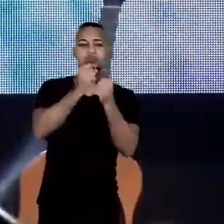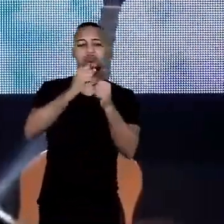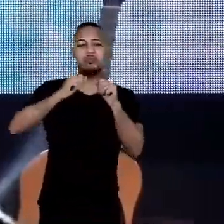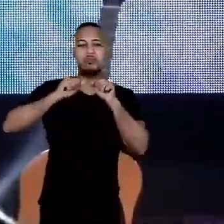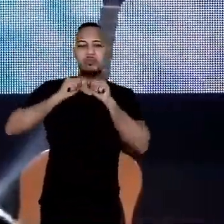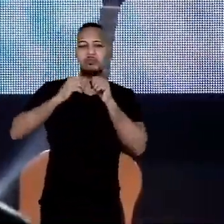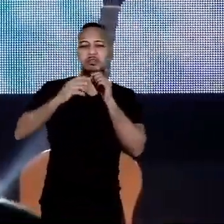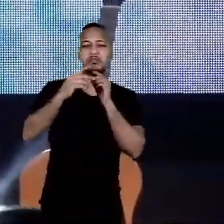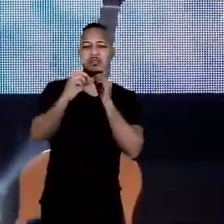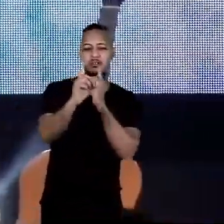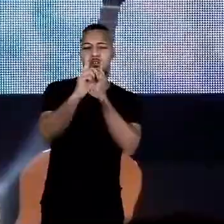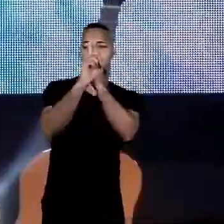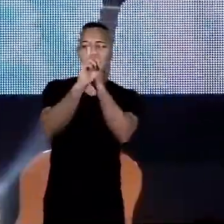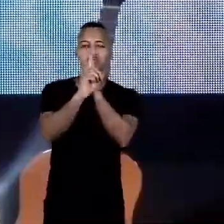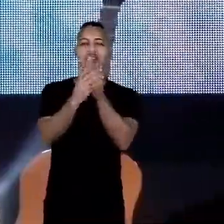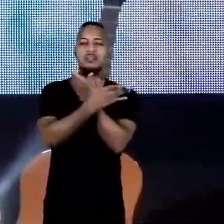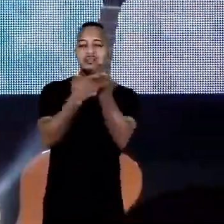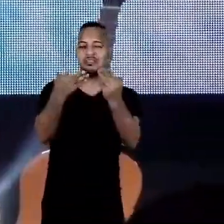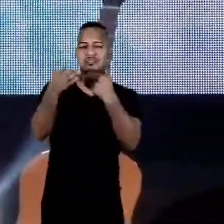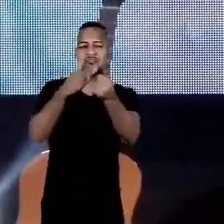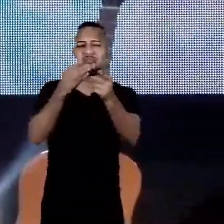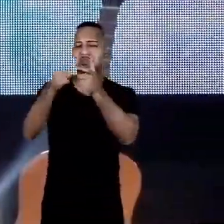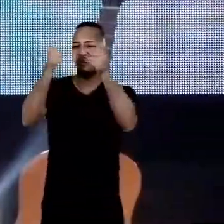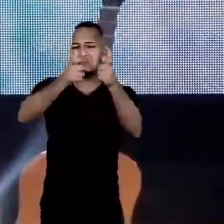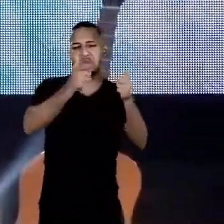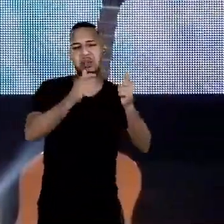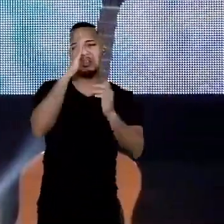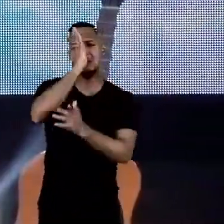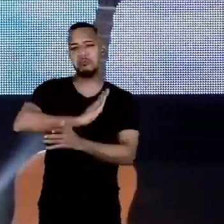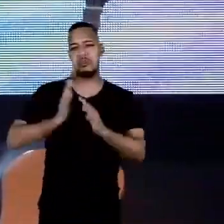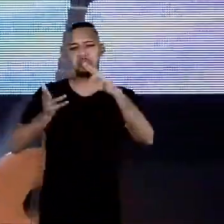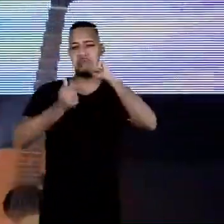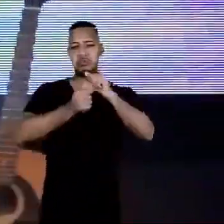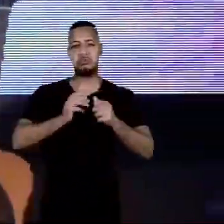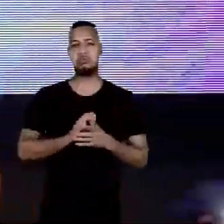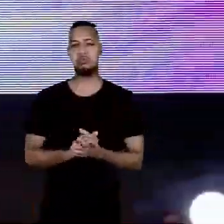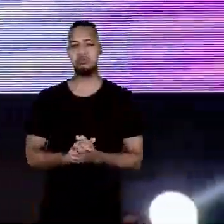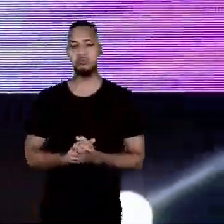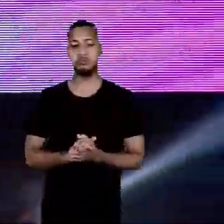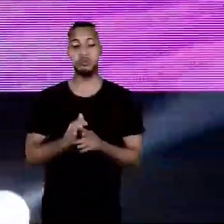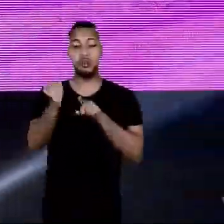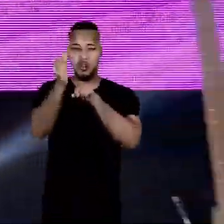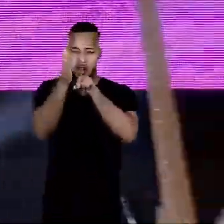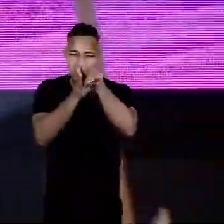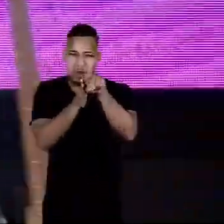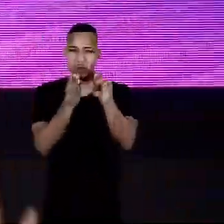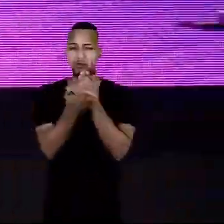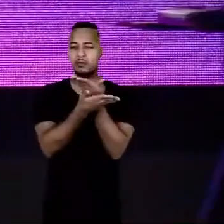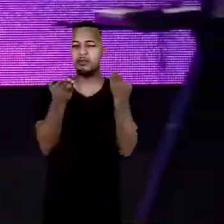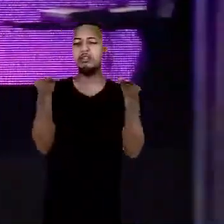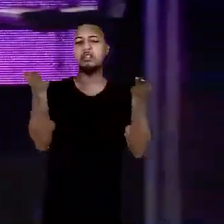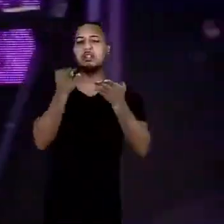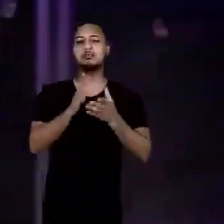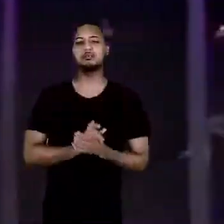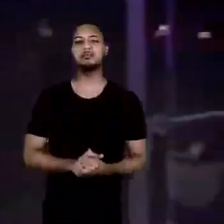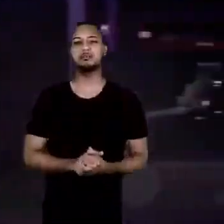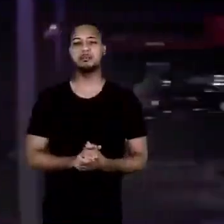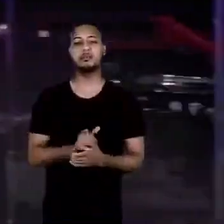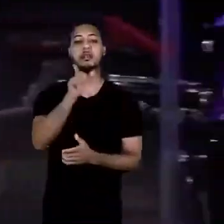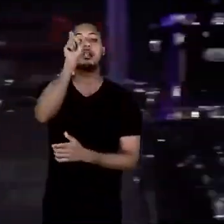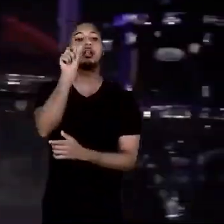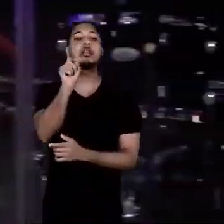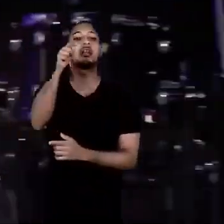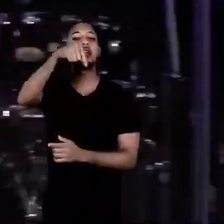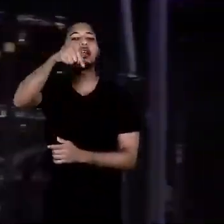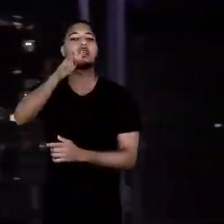a vida de vocês, onde quer que vocês estejam. Gente, deixa eu fazer uma pergunta aqui. Quem aqui